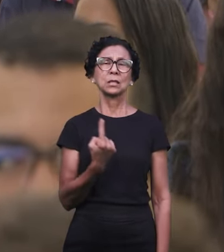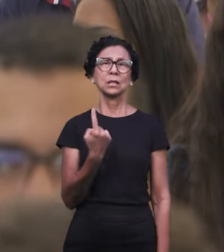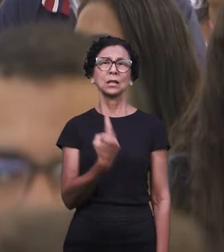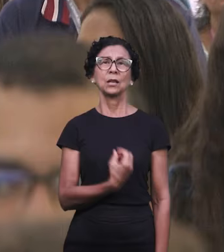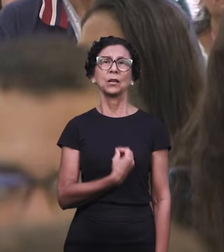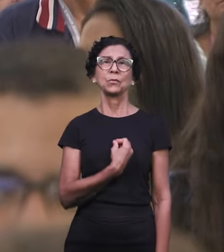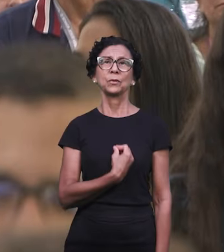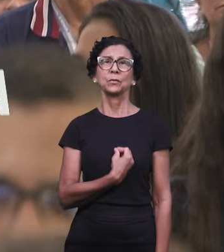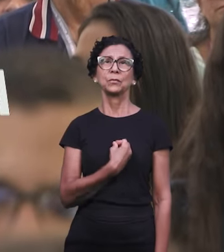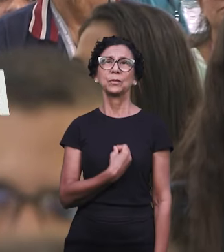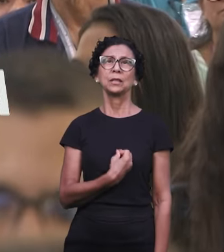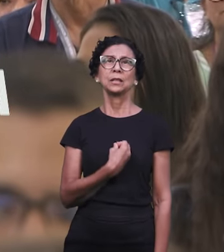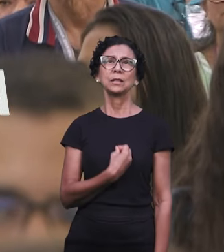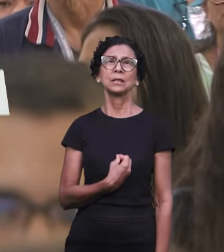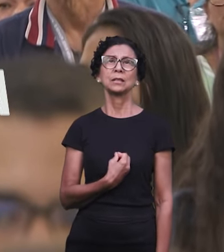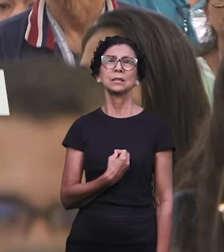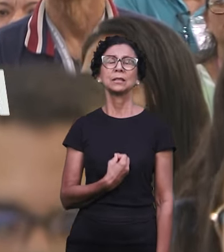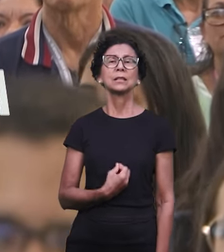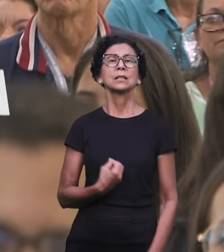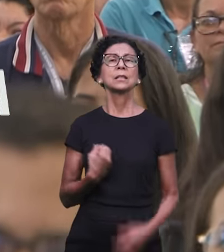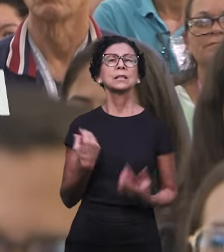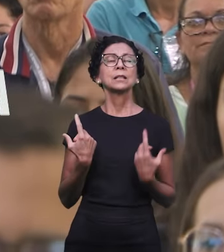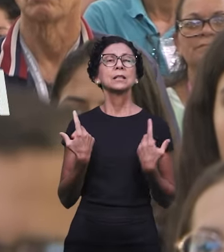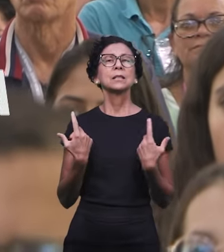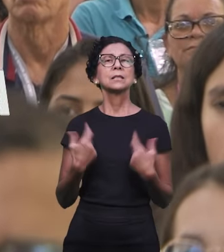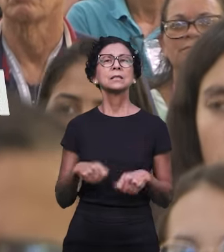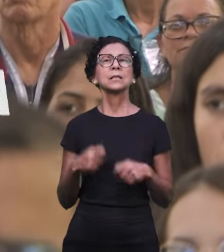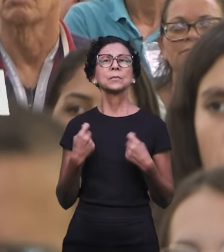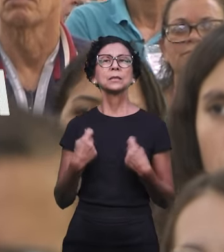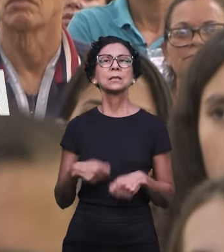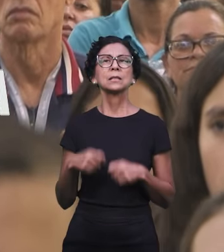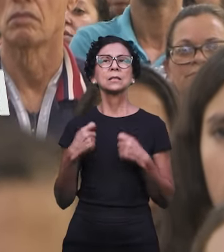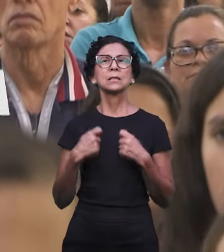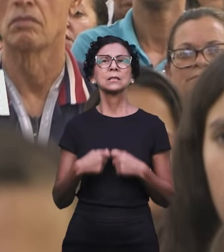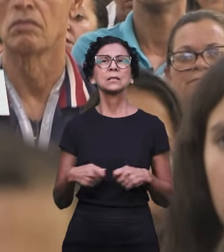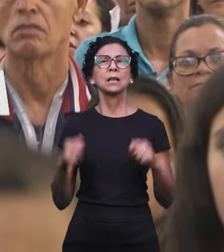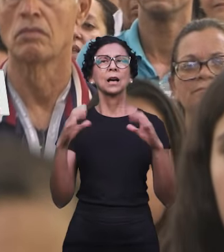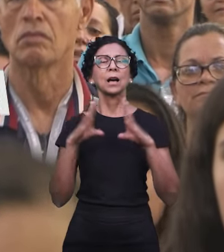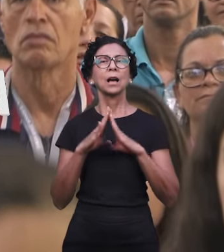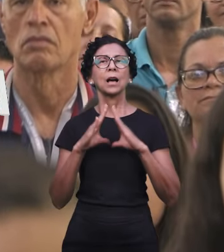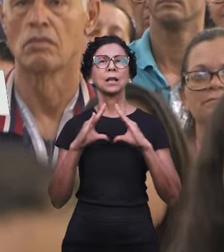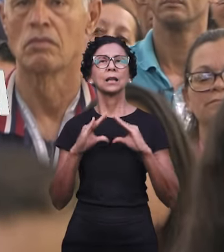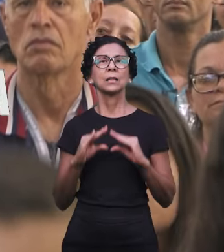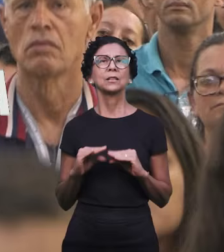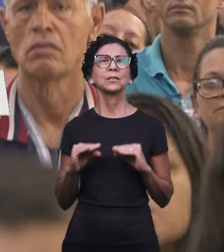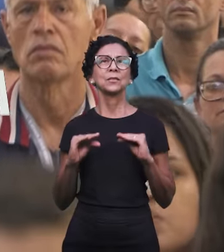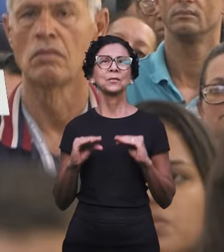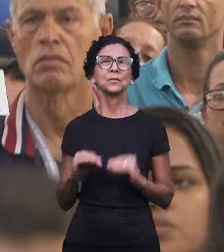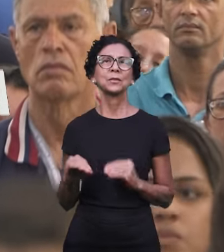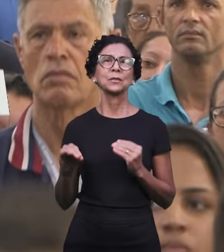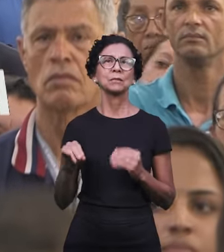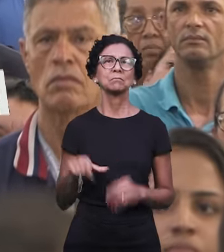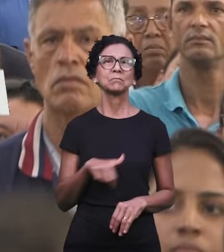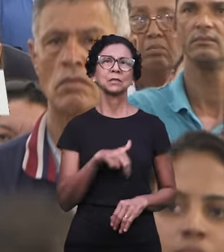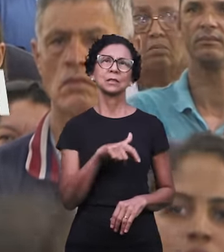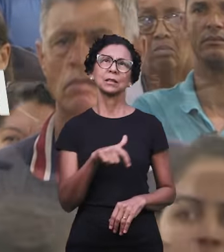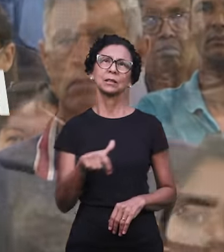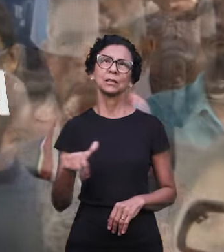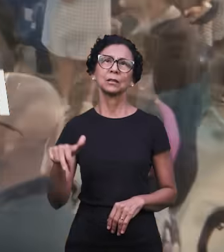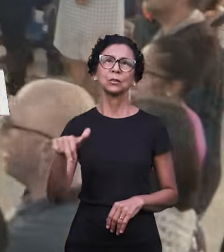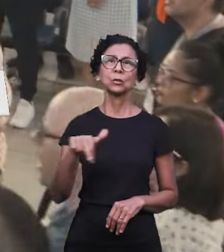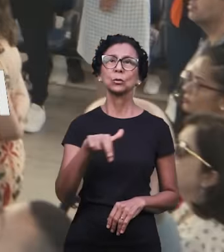procurando descansar, ele encontra pela estrada